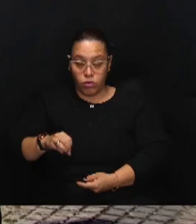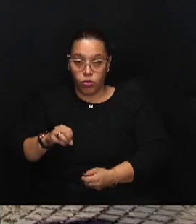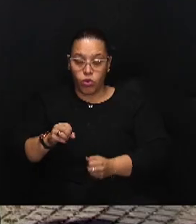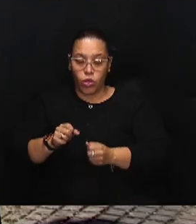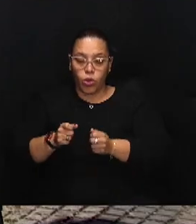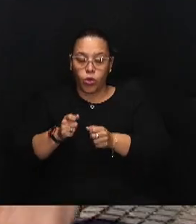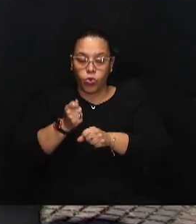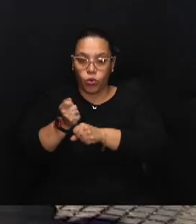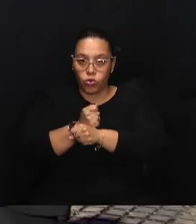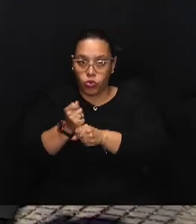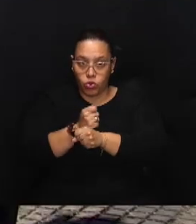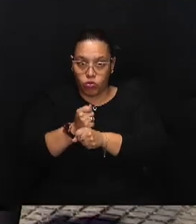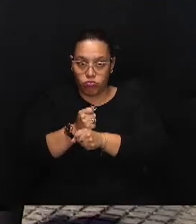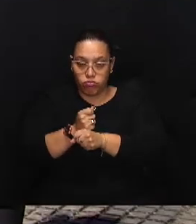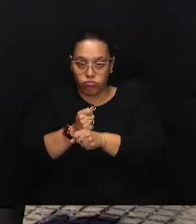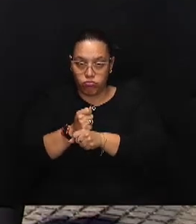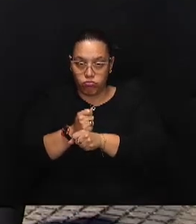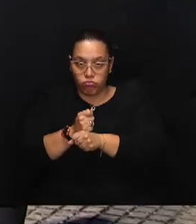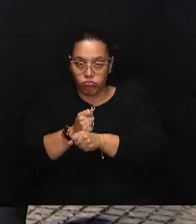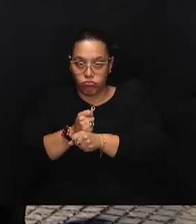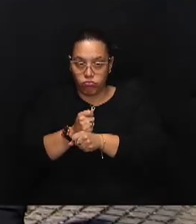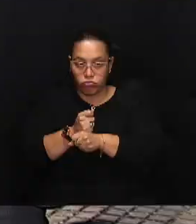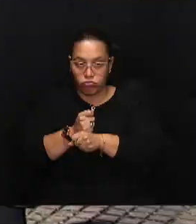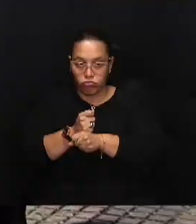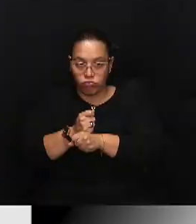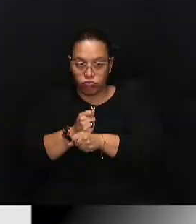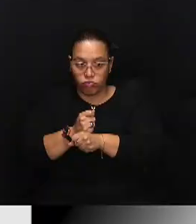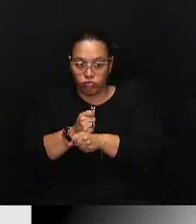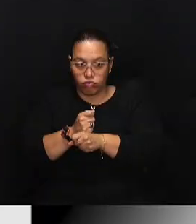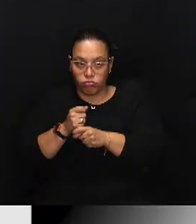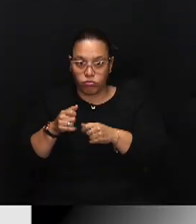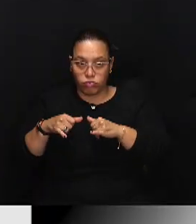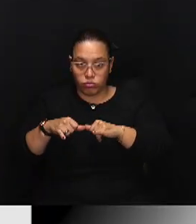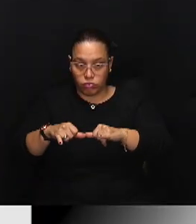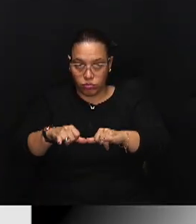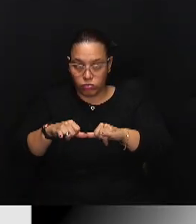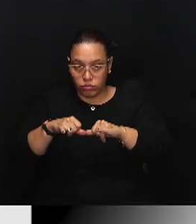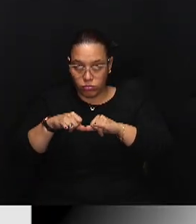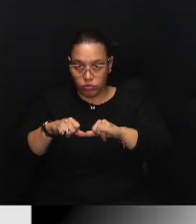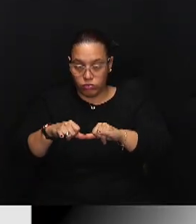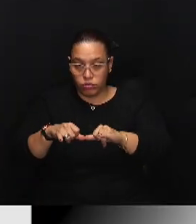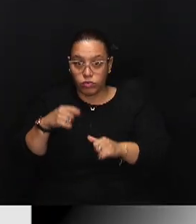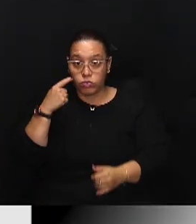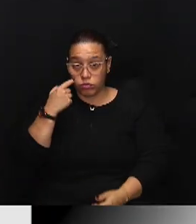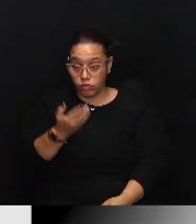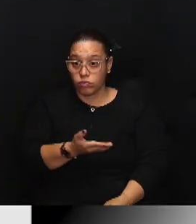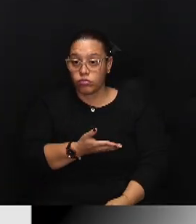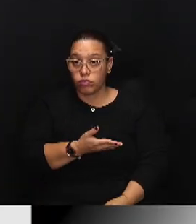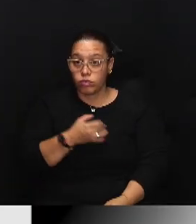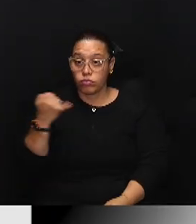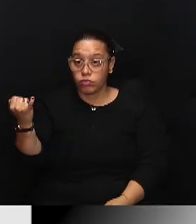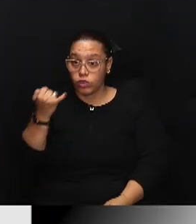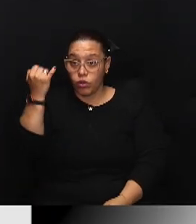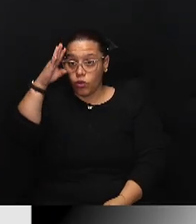municipal. Vieira Bueno, que foi um médico importante de Campinas no enfrentamento da febre amarela, né,